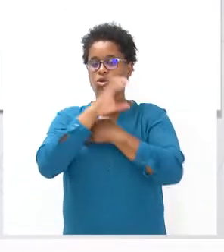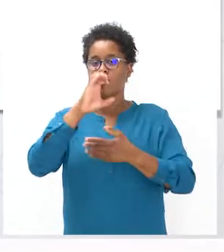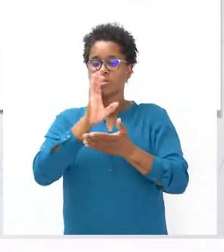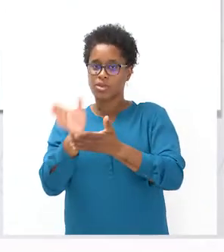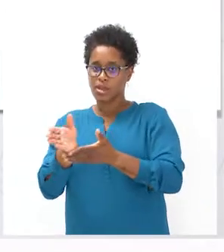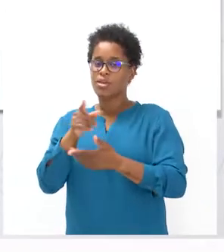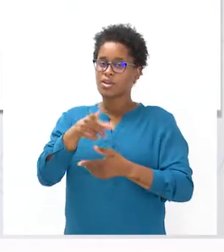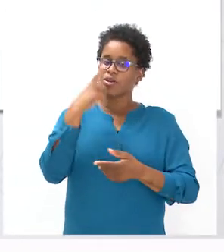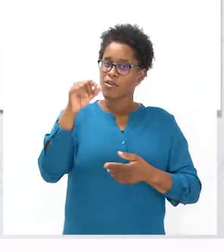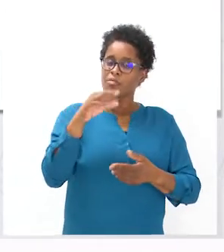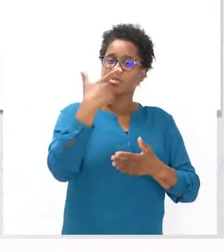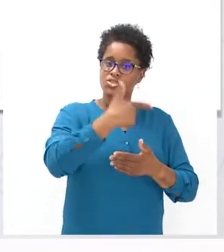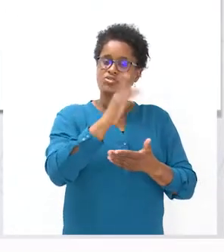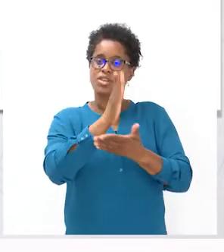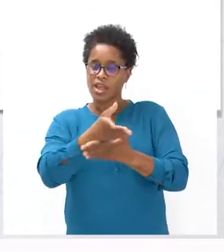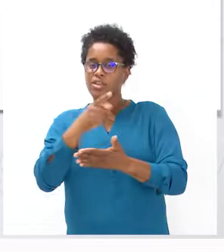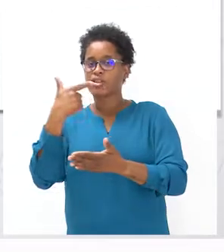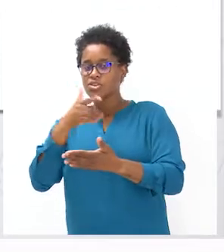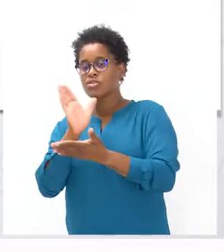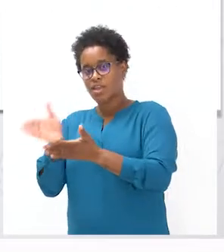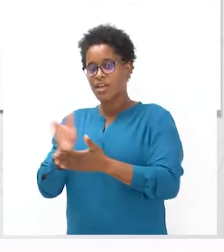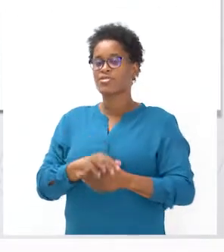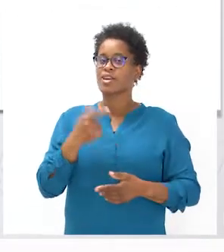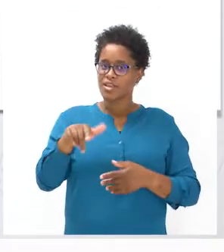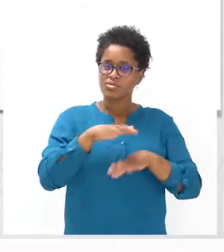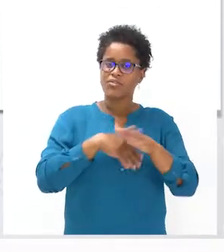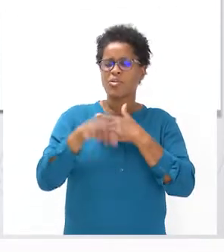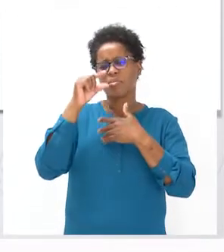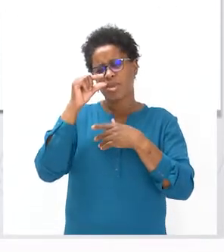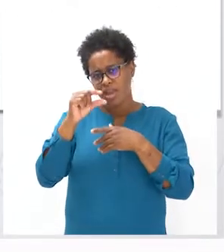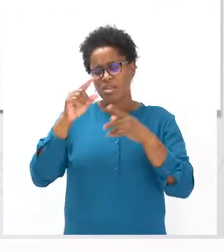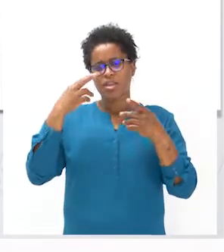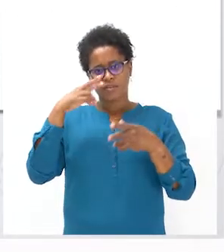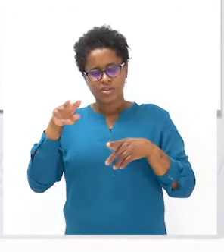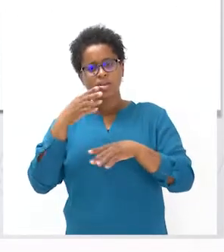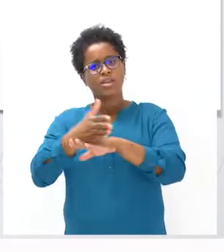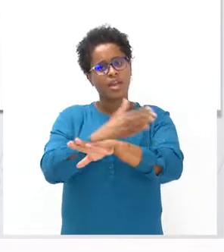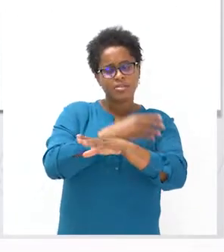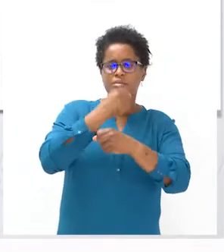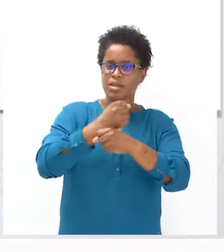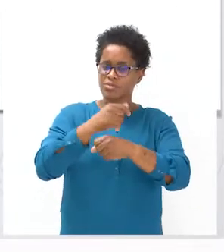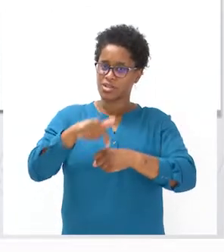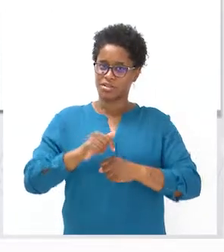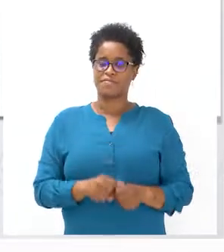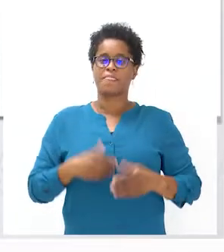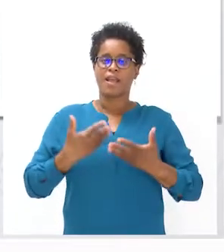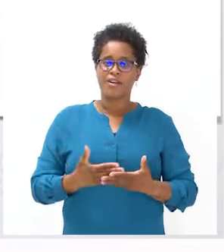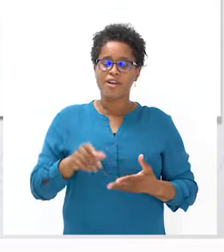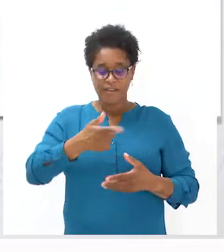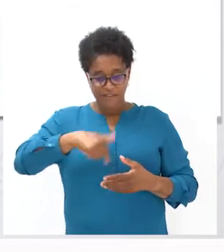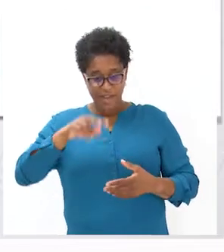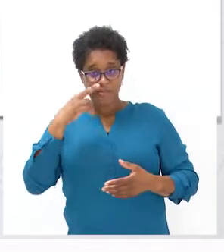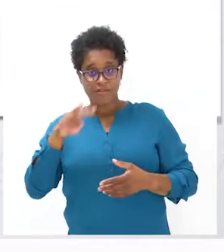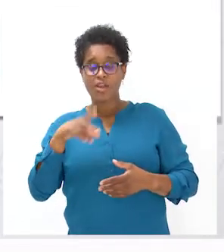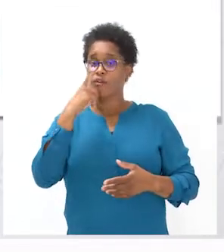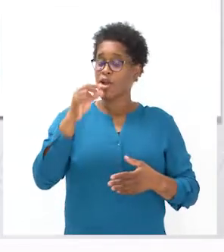indireto. Apenas estamos a fazer uma pequena revisão daquilo que nós já tínhamos trabalhado aqui. Agora vejamos um